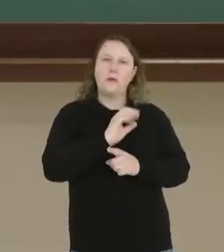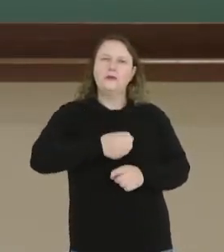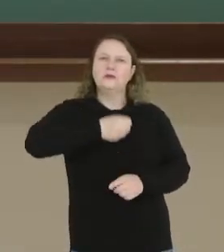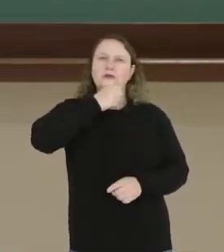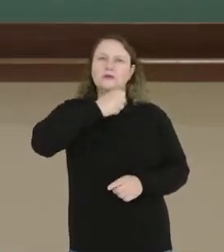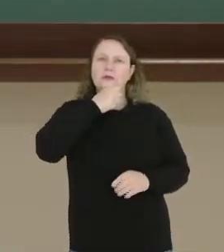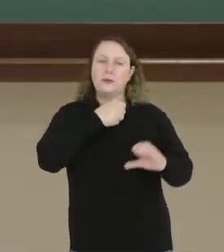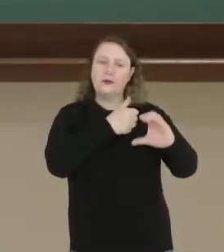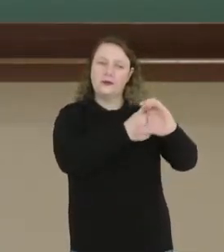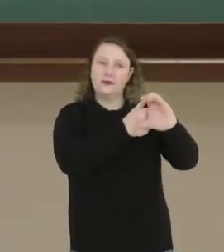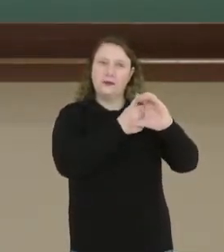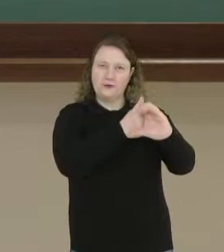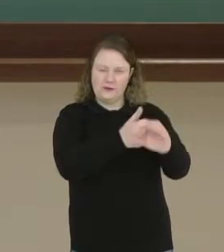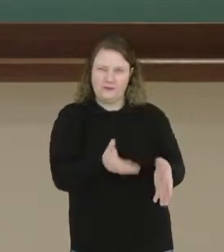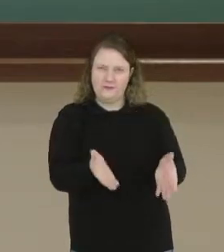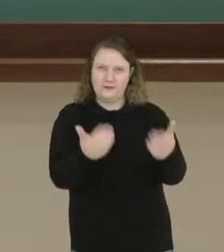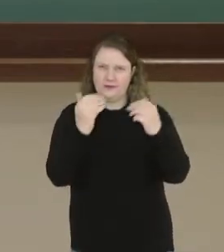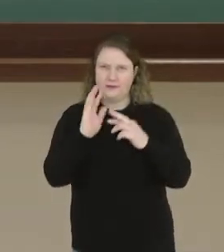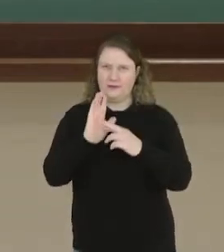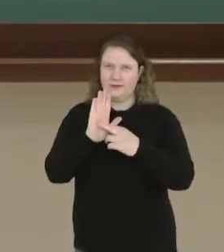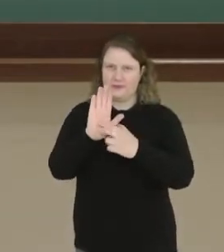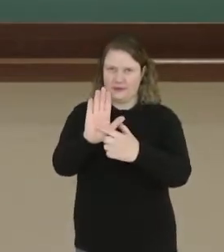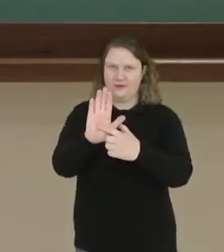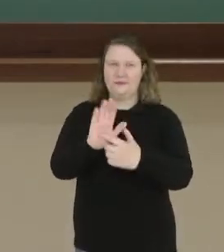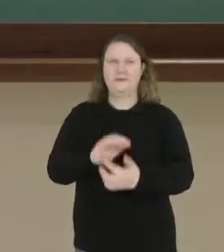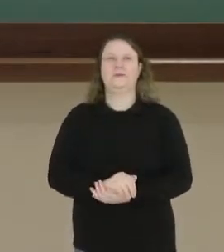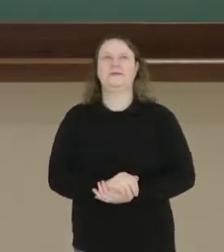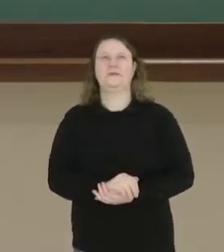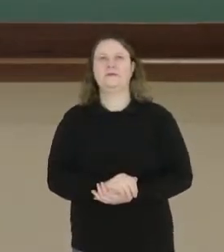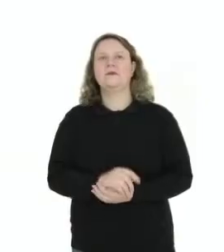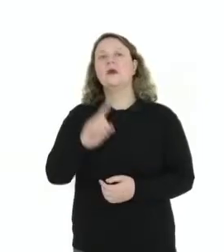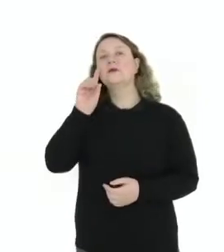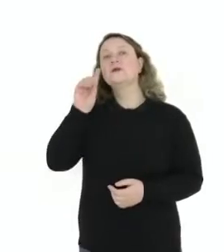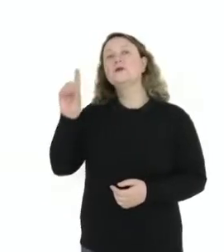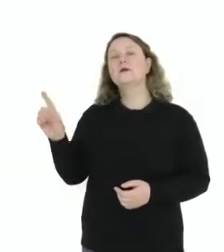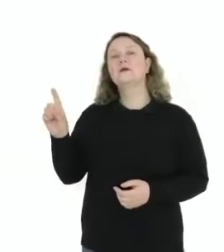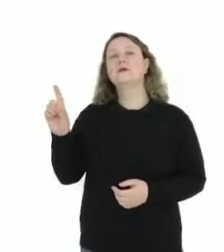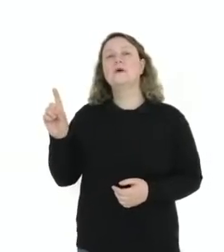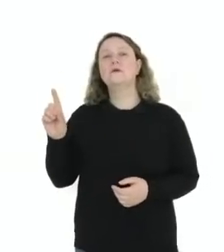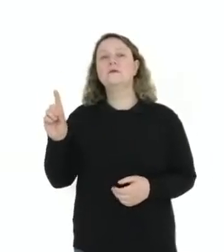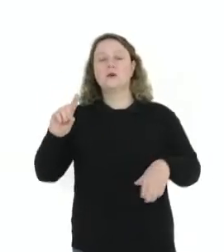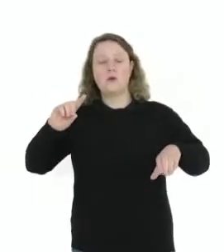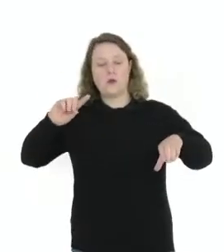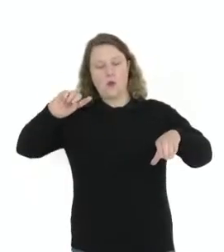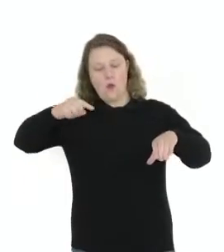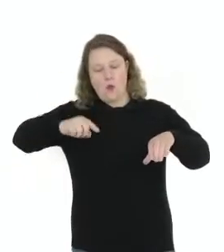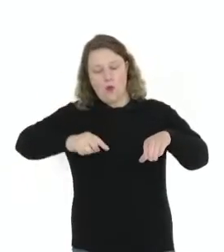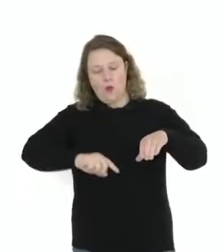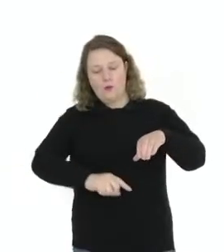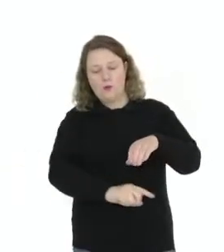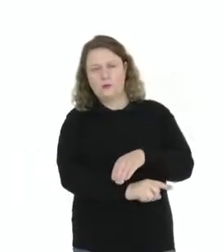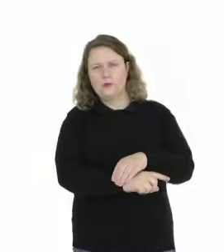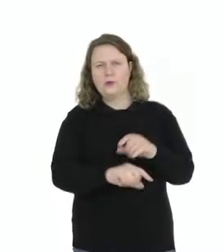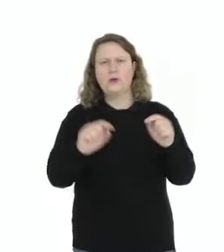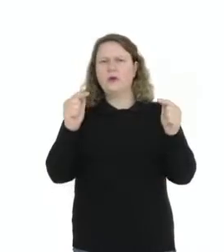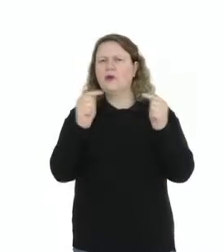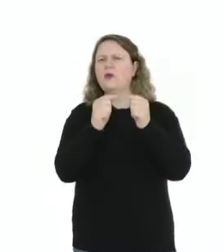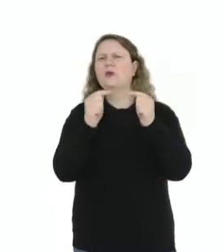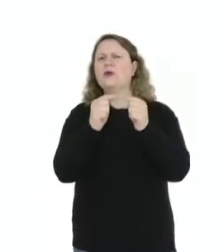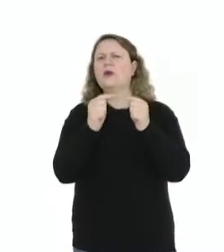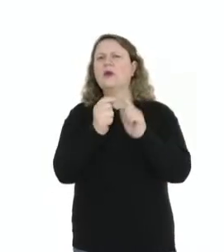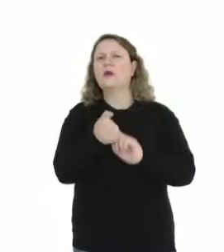lá apresentar para vocês o primeiro slide. Você já ouviu falar em catacumbas? Qual será a relação delas com o